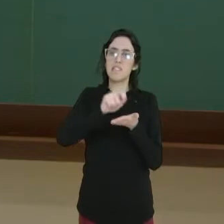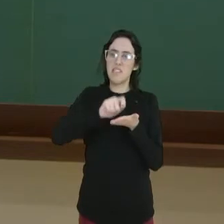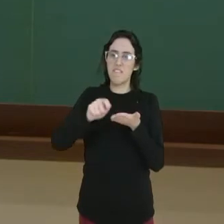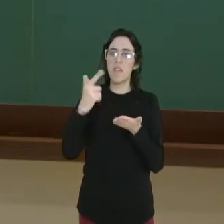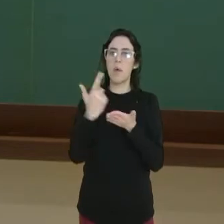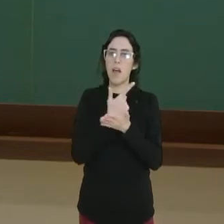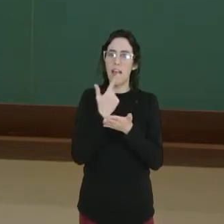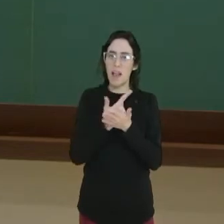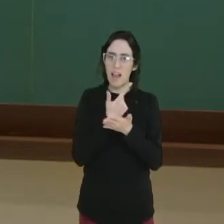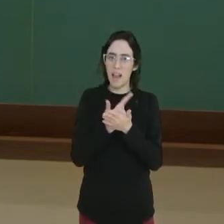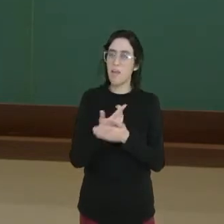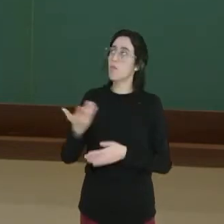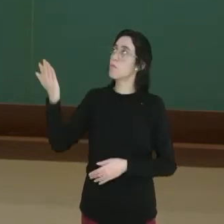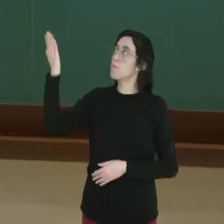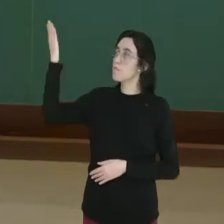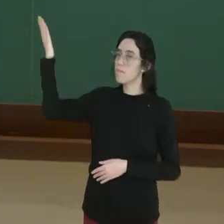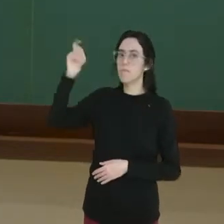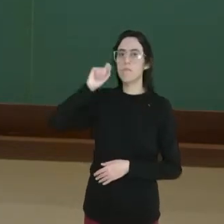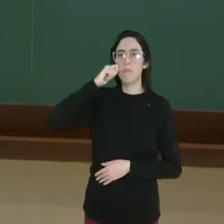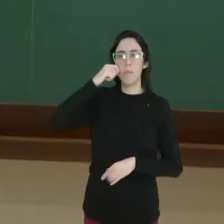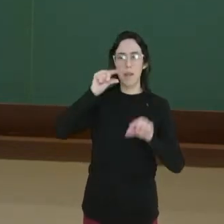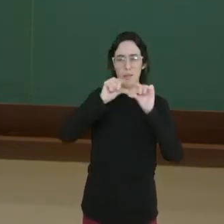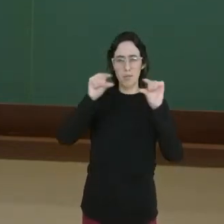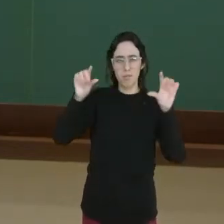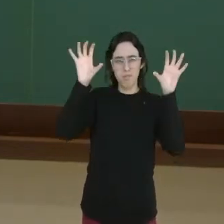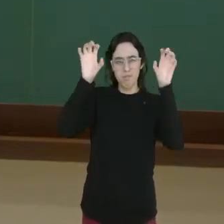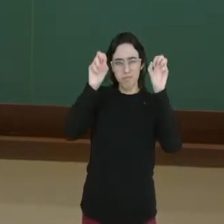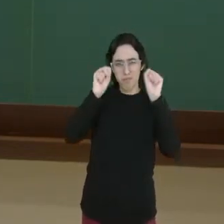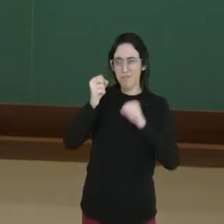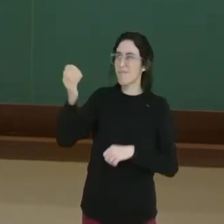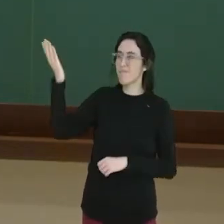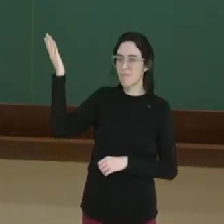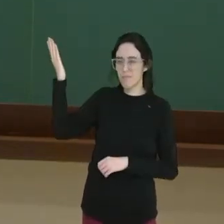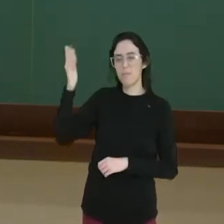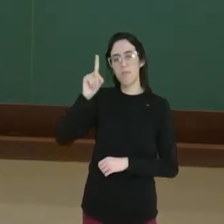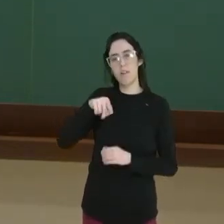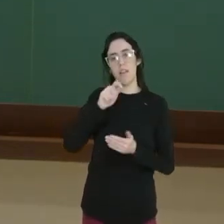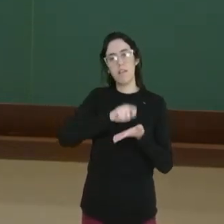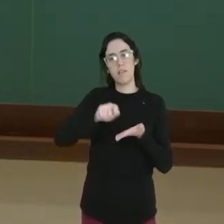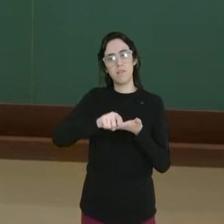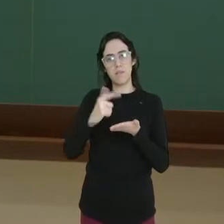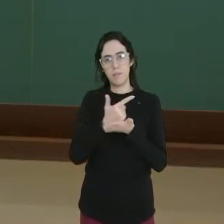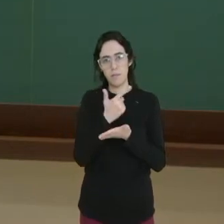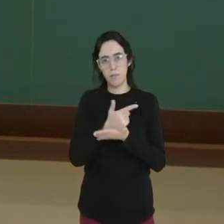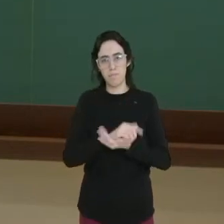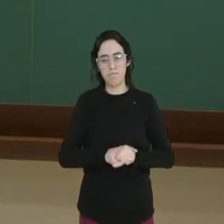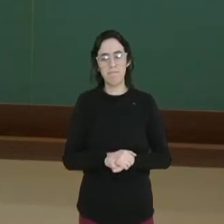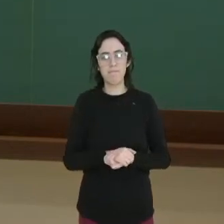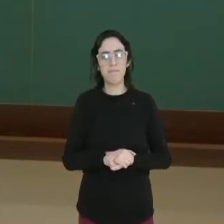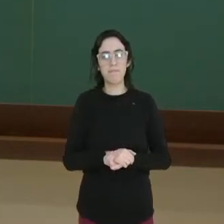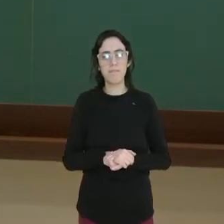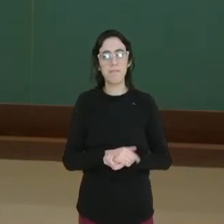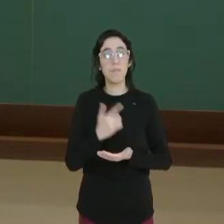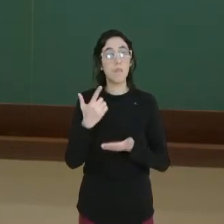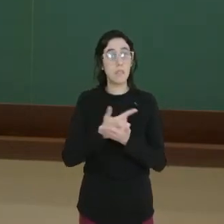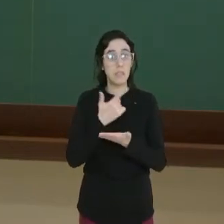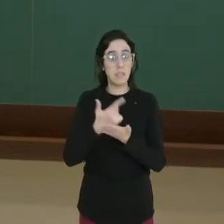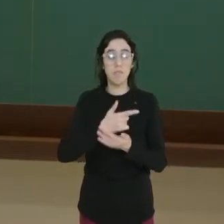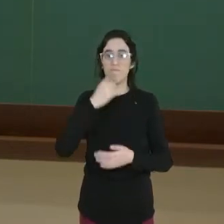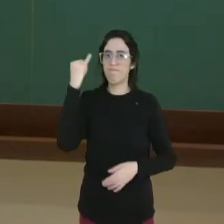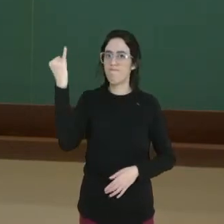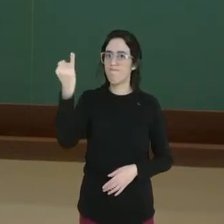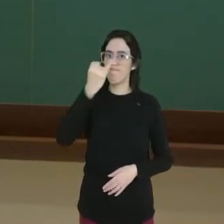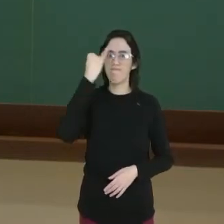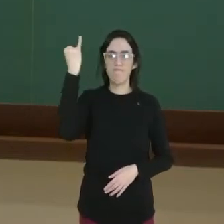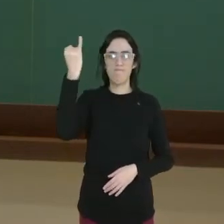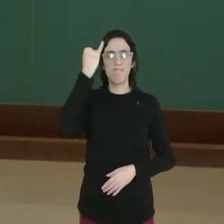O Príncipe e Comentários sobre a Primeira Década de Tito Livio, obras fundamentais para